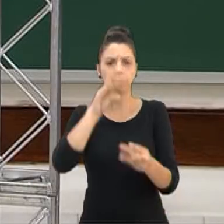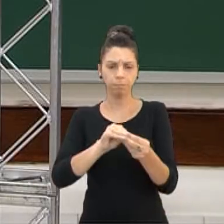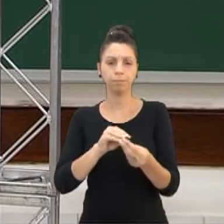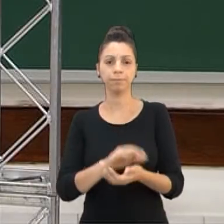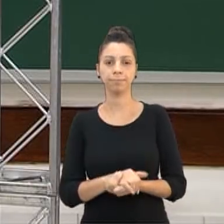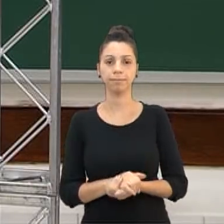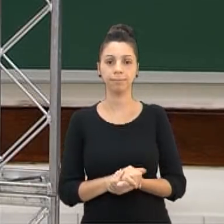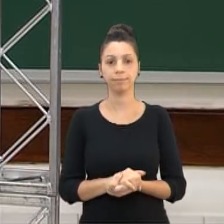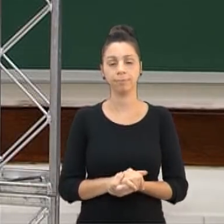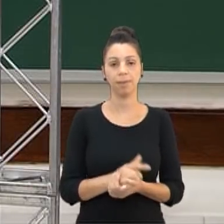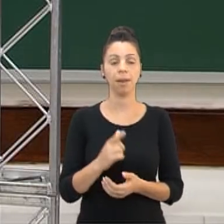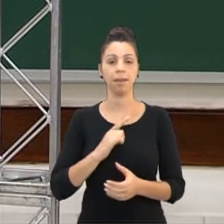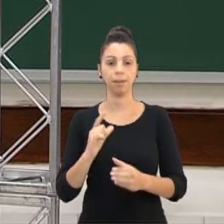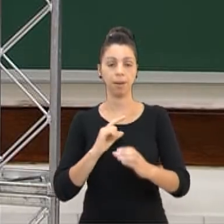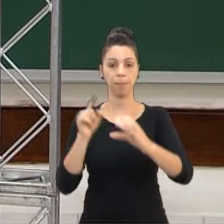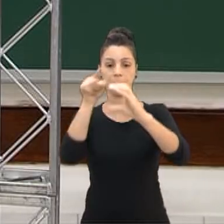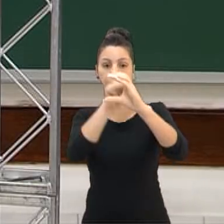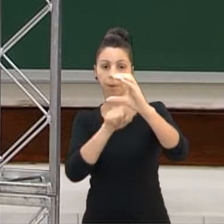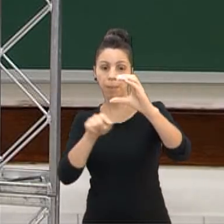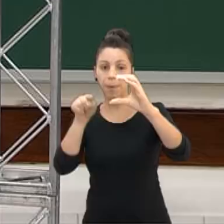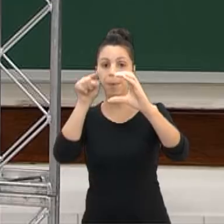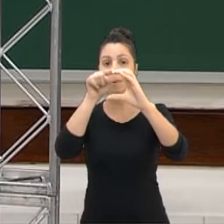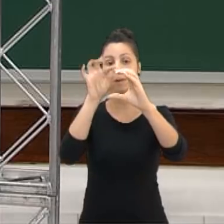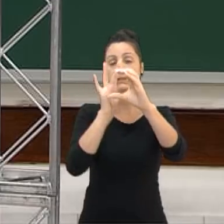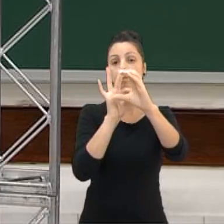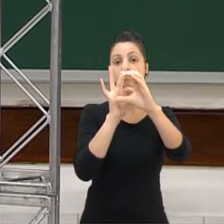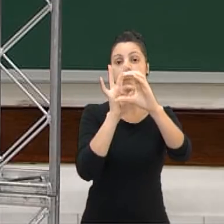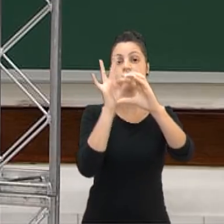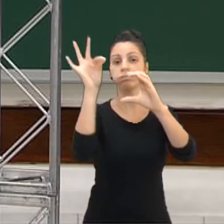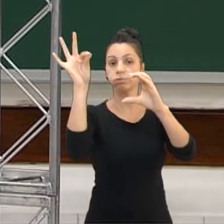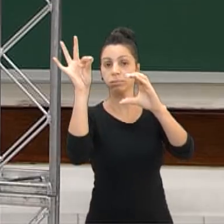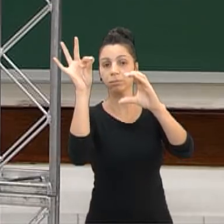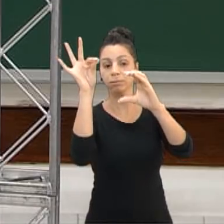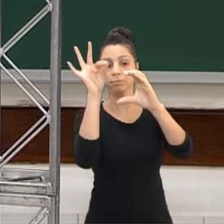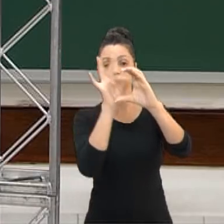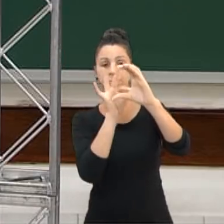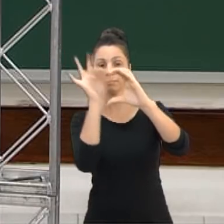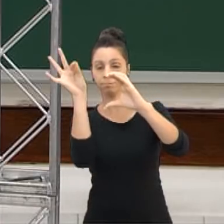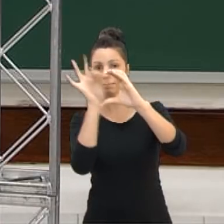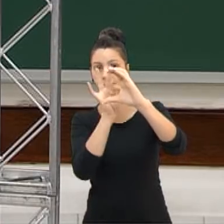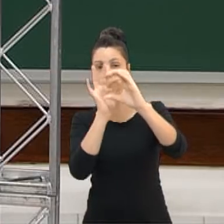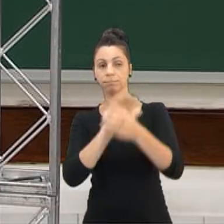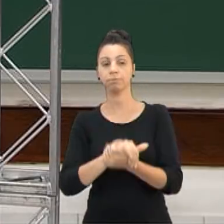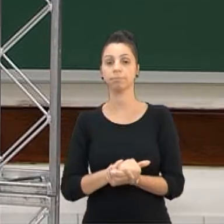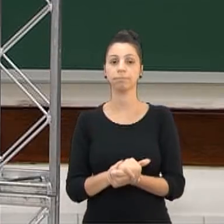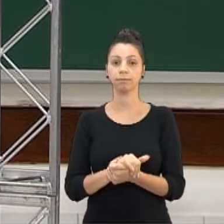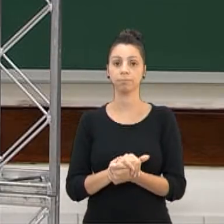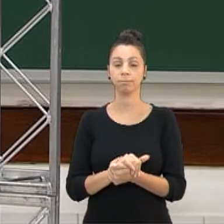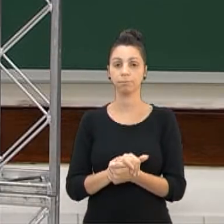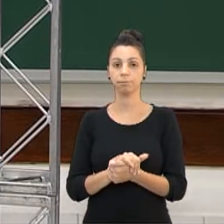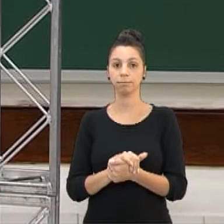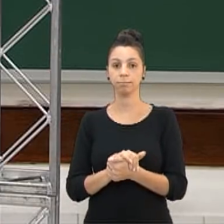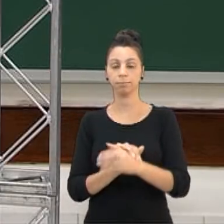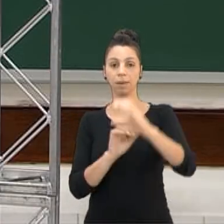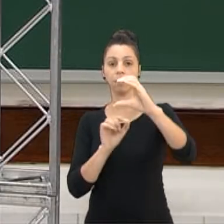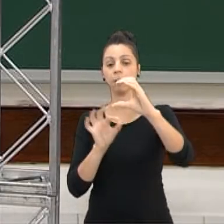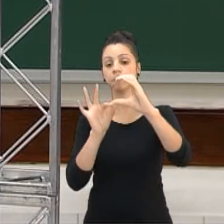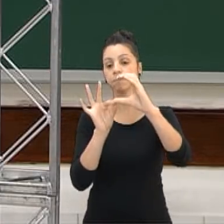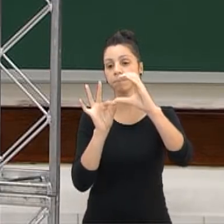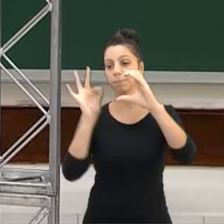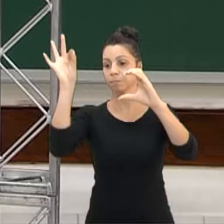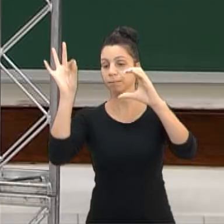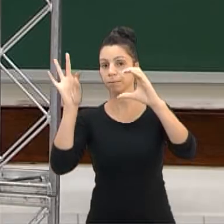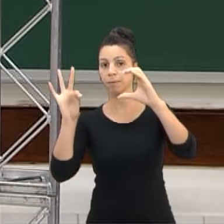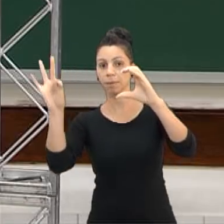eu tenho reta secante, que toca o quê? Dois pontos na circunferência. Eu tenho a reta tangente,